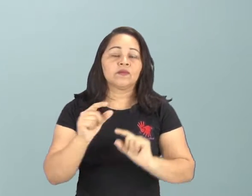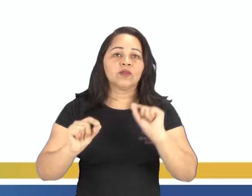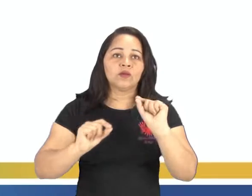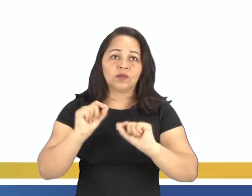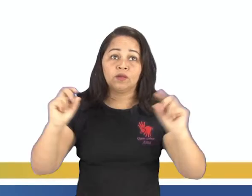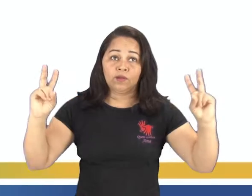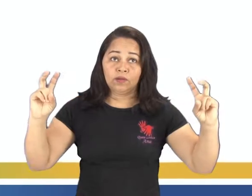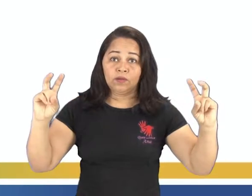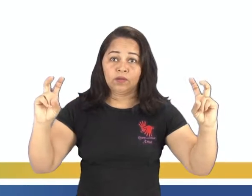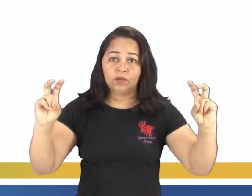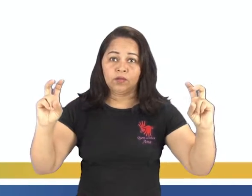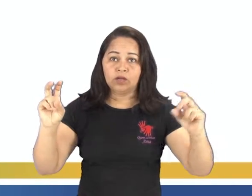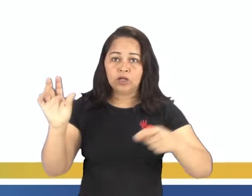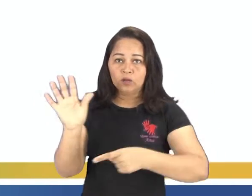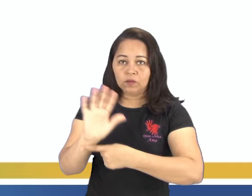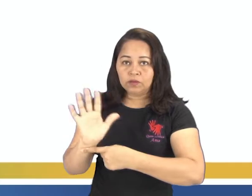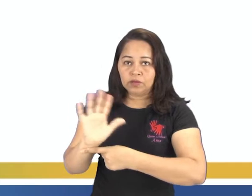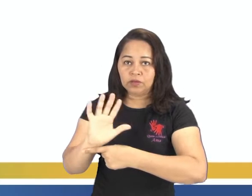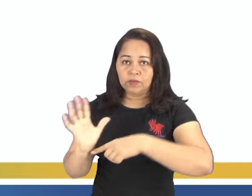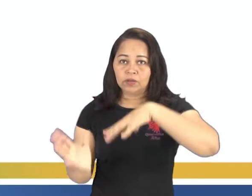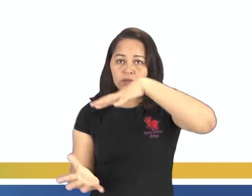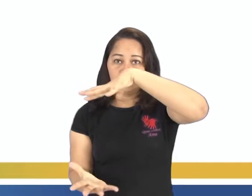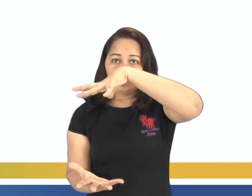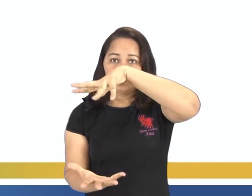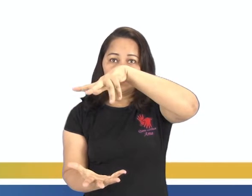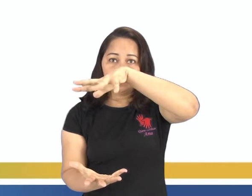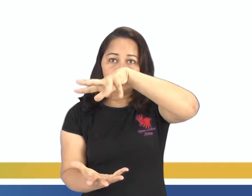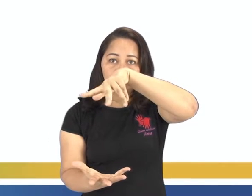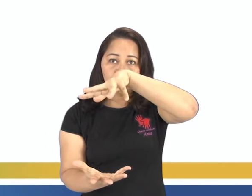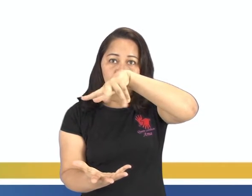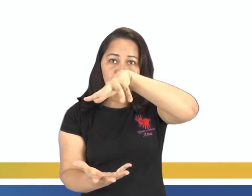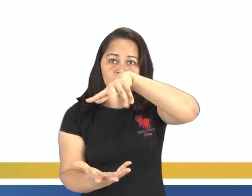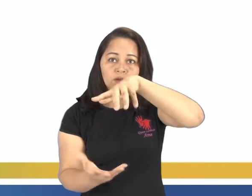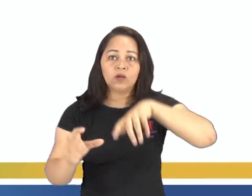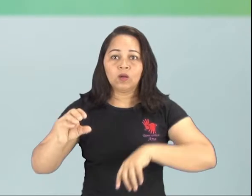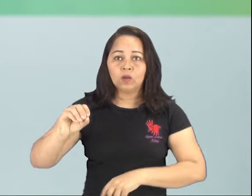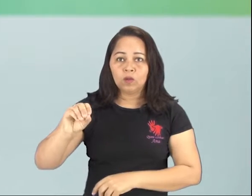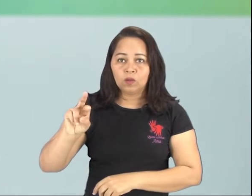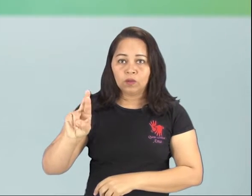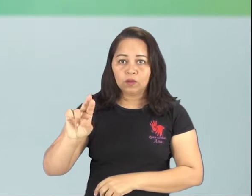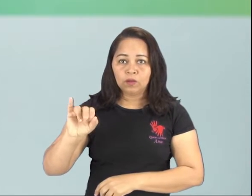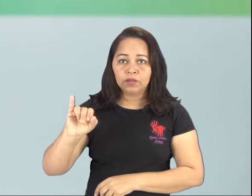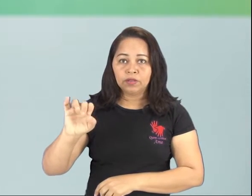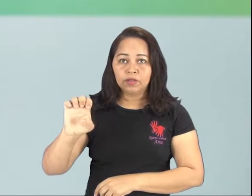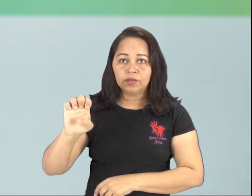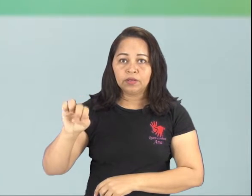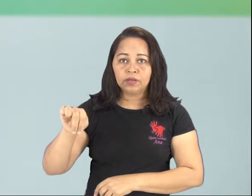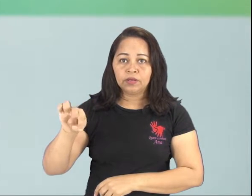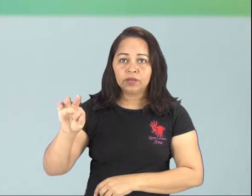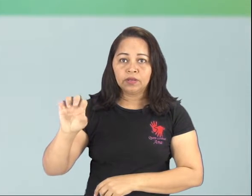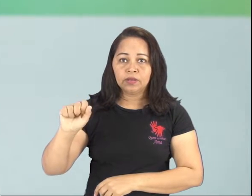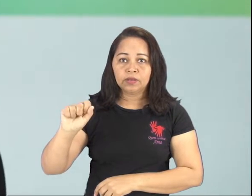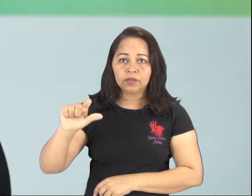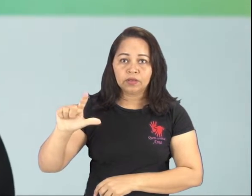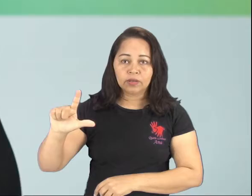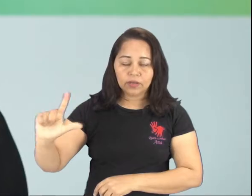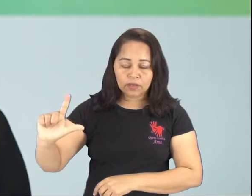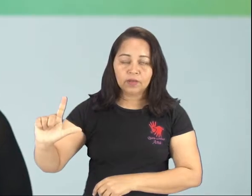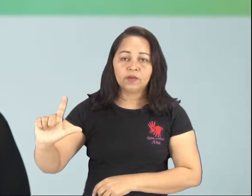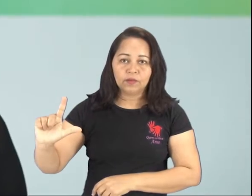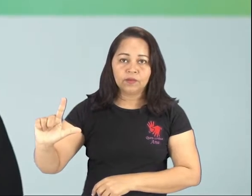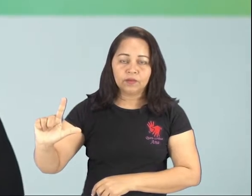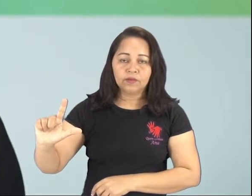vamos falar sobre o cinema oriental. Já falamos sobre o cinema brasileiro, já falamos sobre